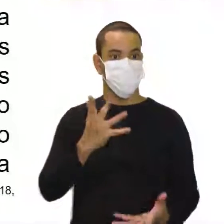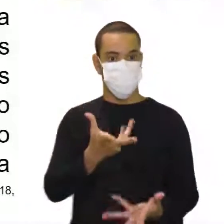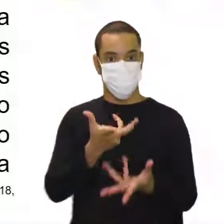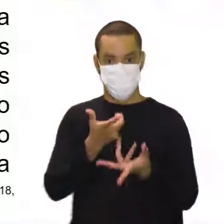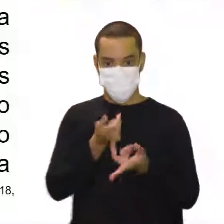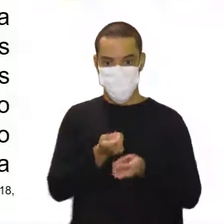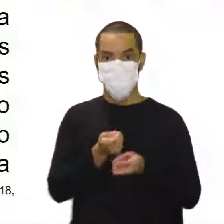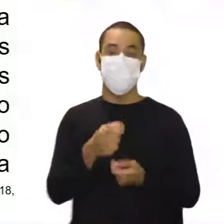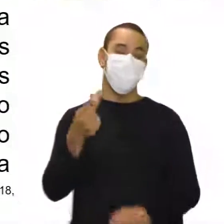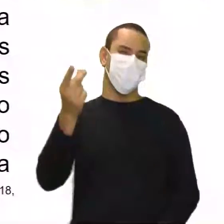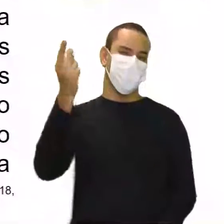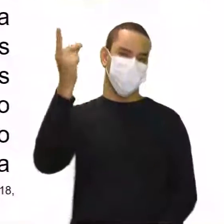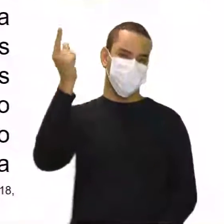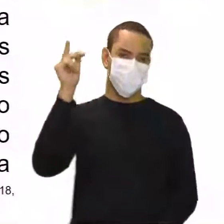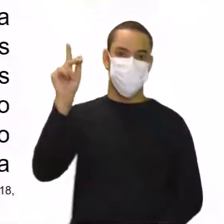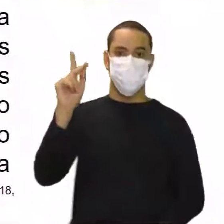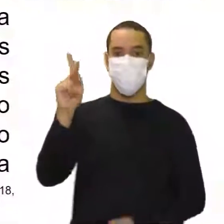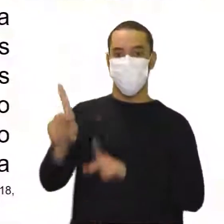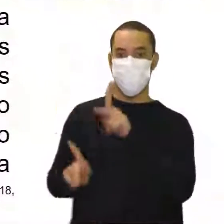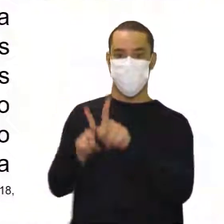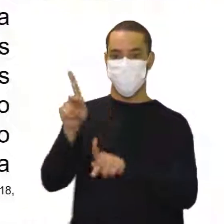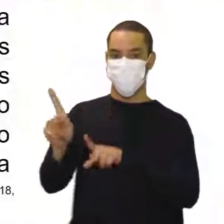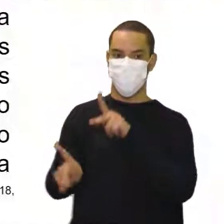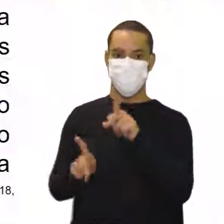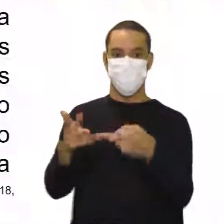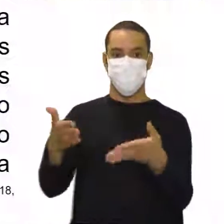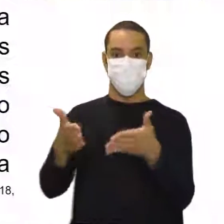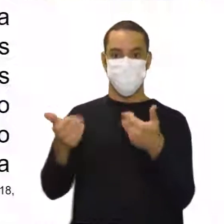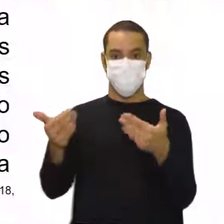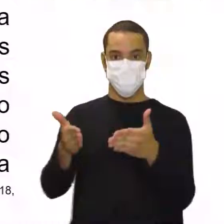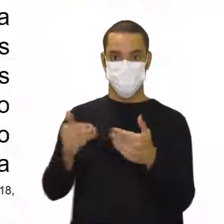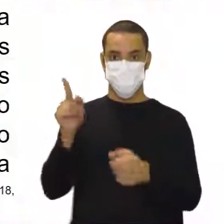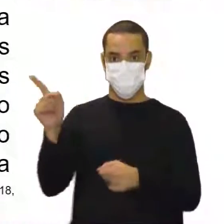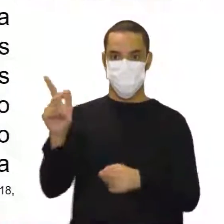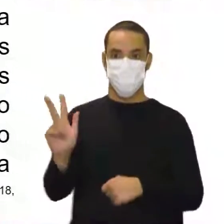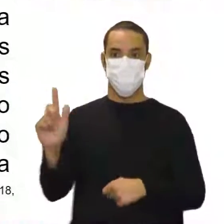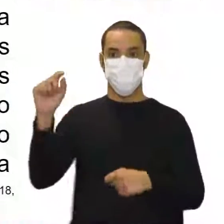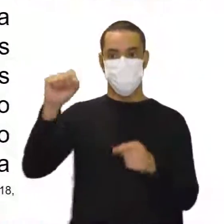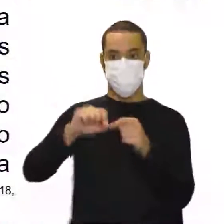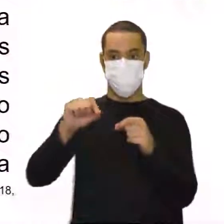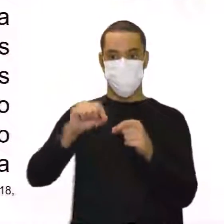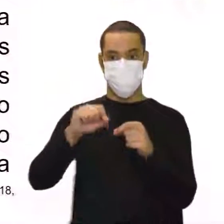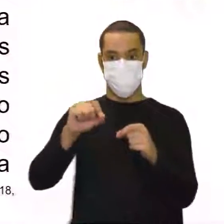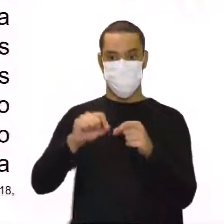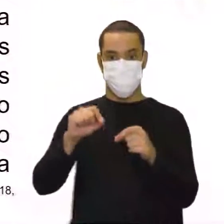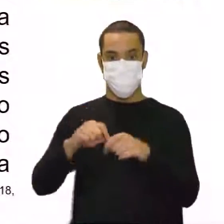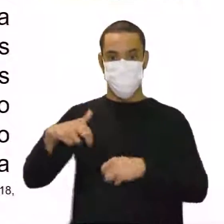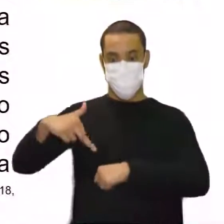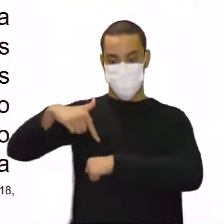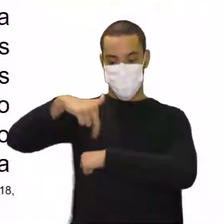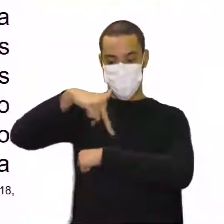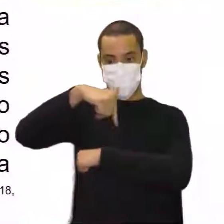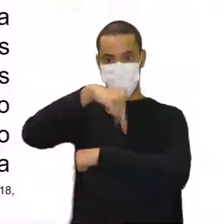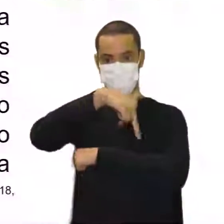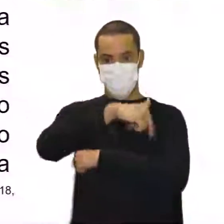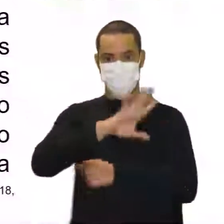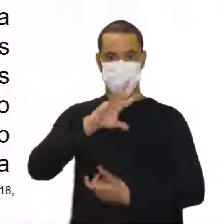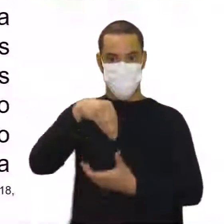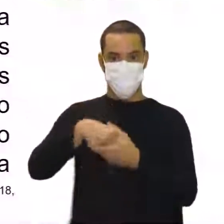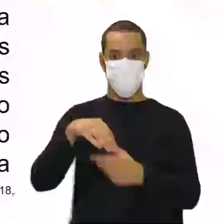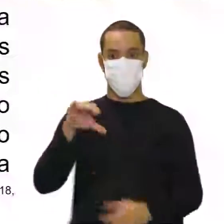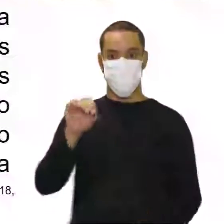demanda antiga das pessoas que frequentam e fazem caminhada na orla da Lagoa